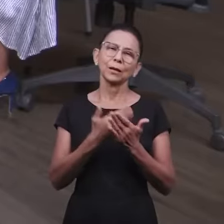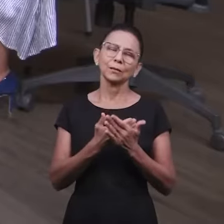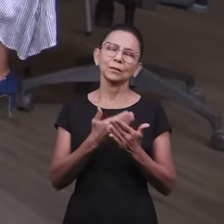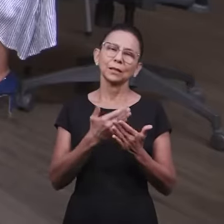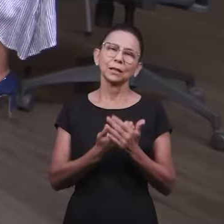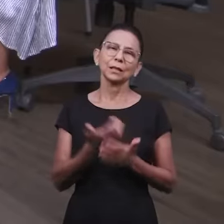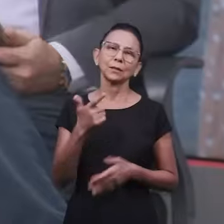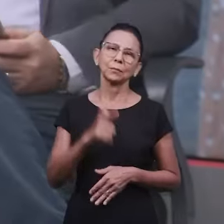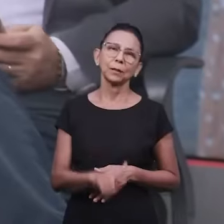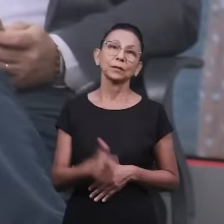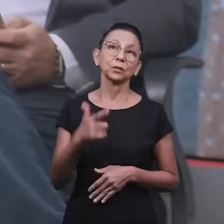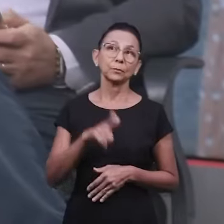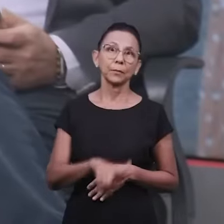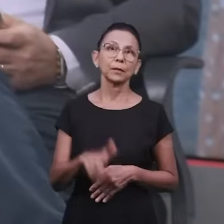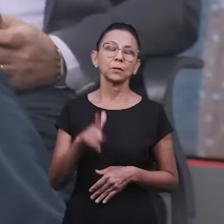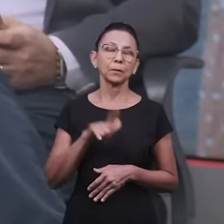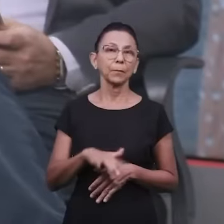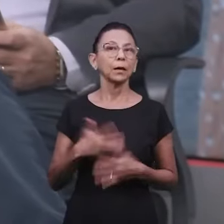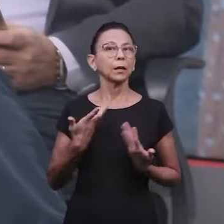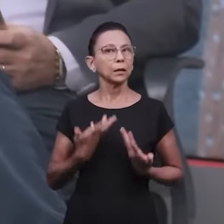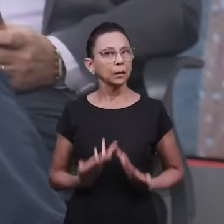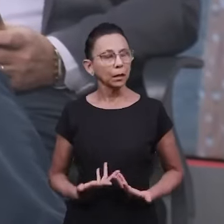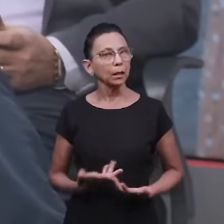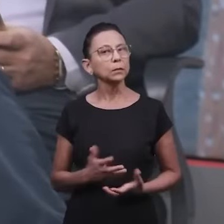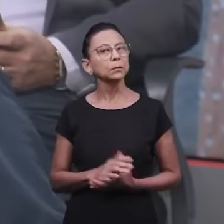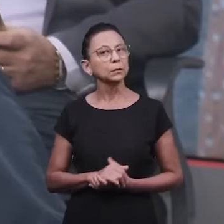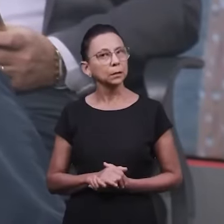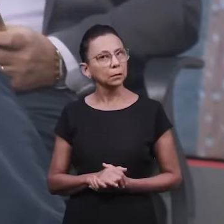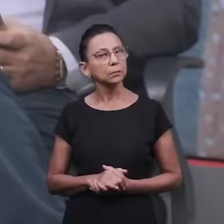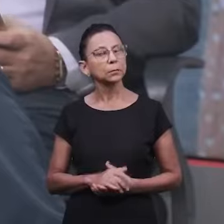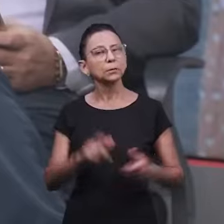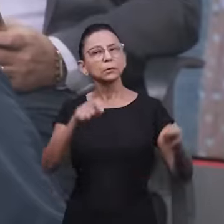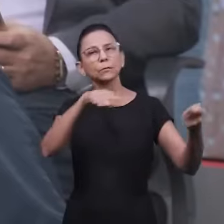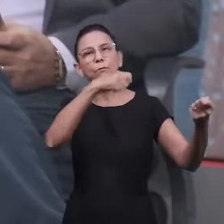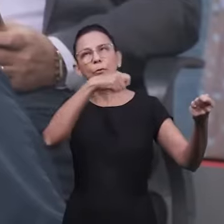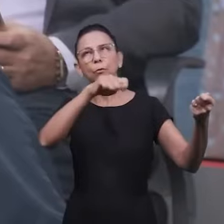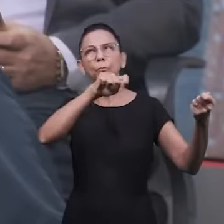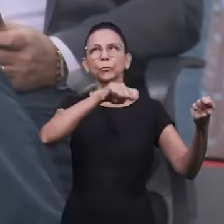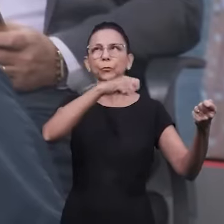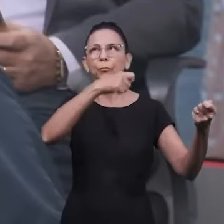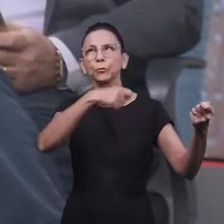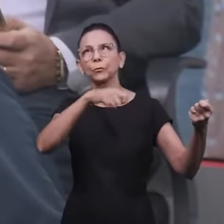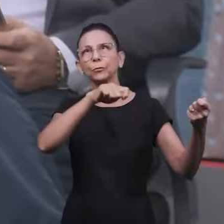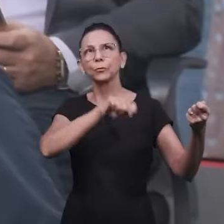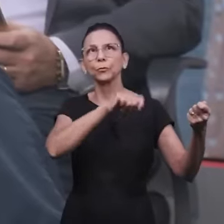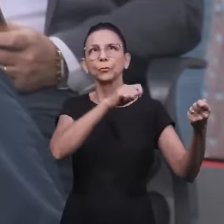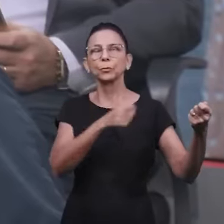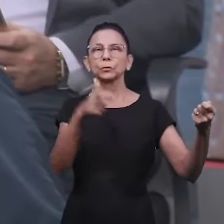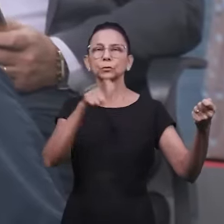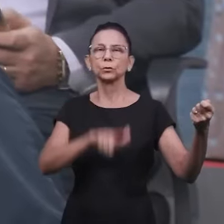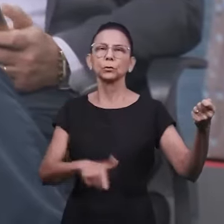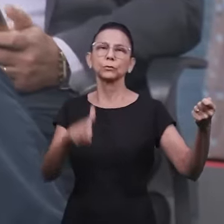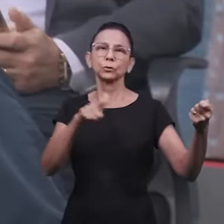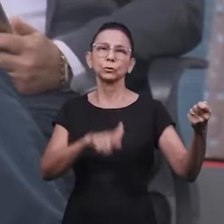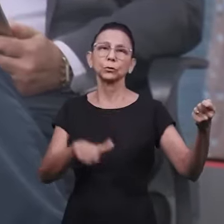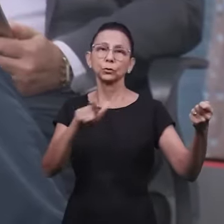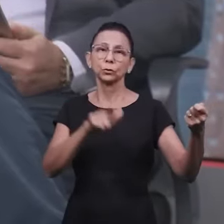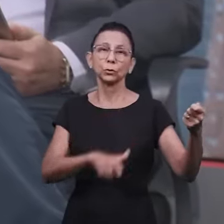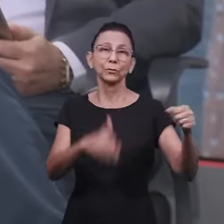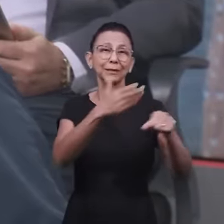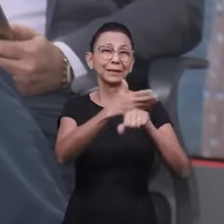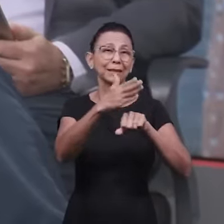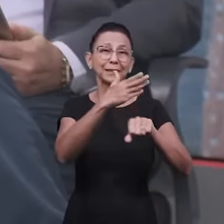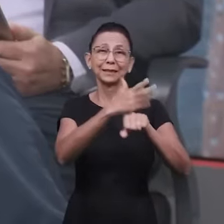repetitiva. Dedicação. Muita dedicação. É muito repetitivo. Ficar tocando o violino, o piano mil vezes. Então, se não